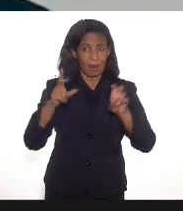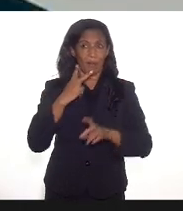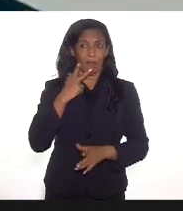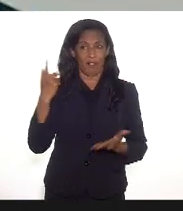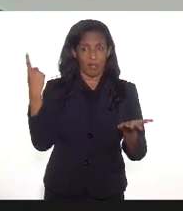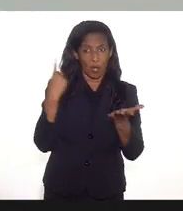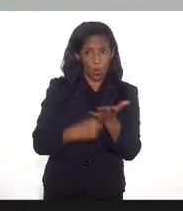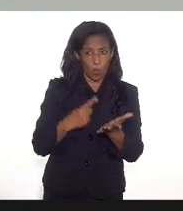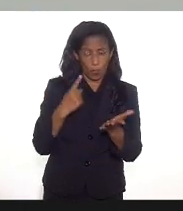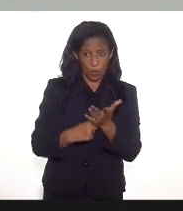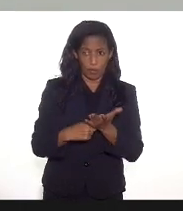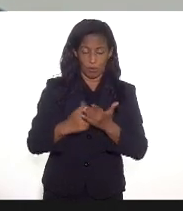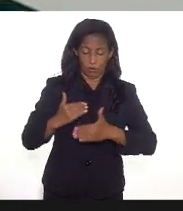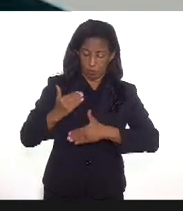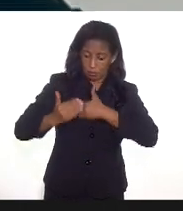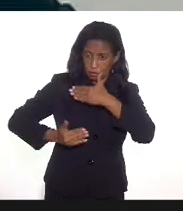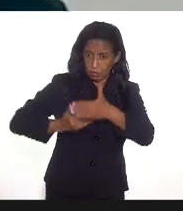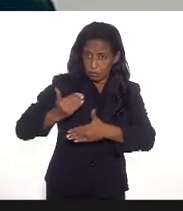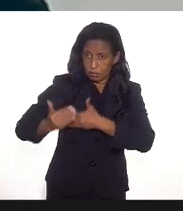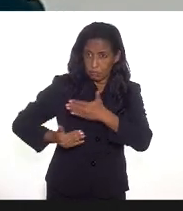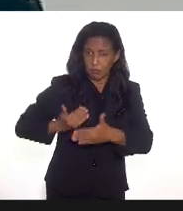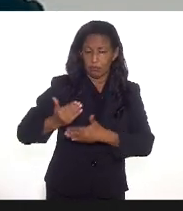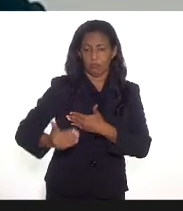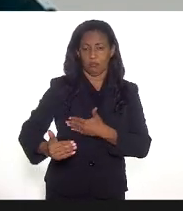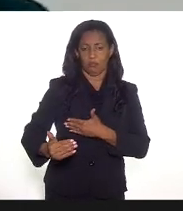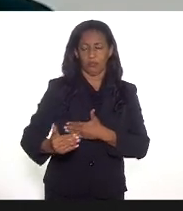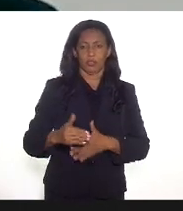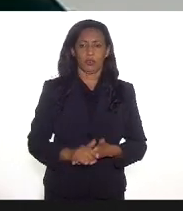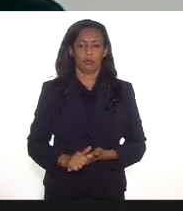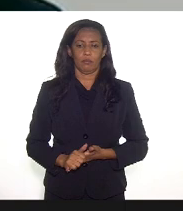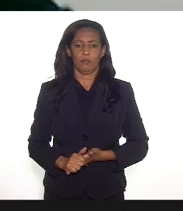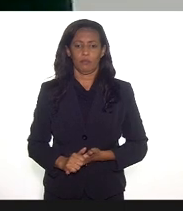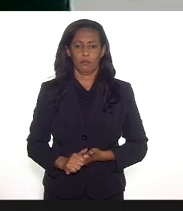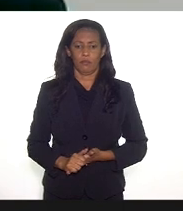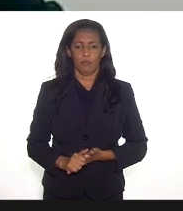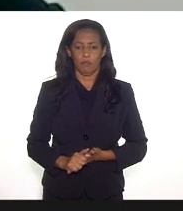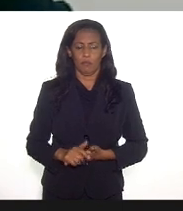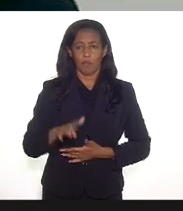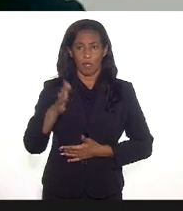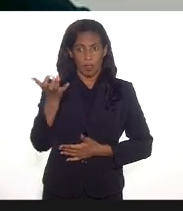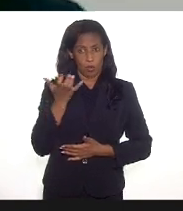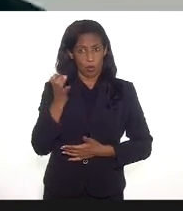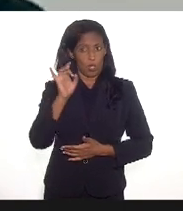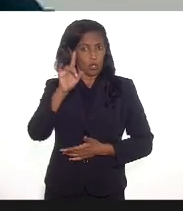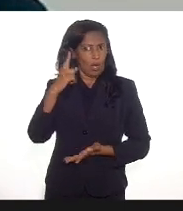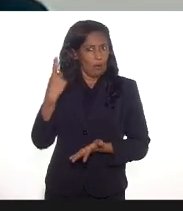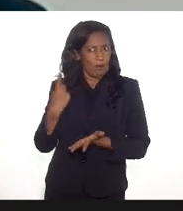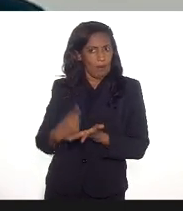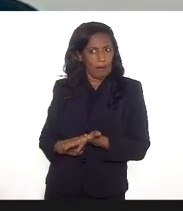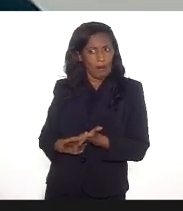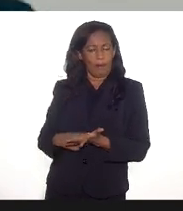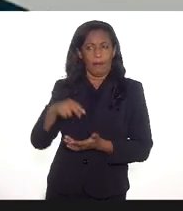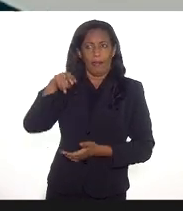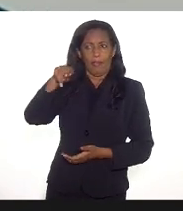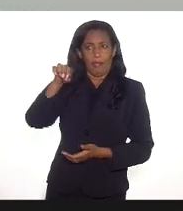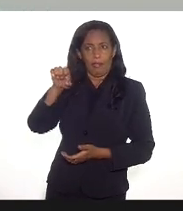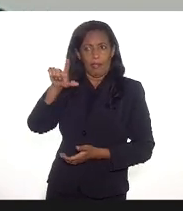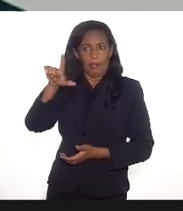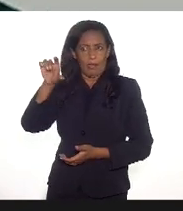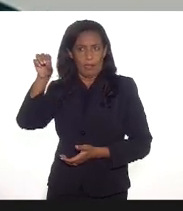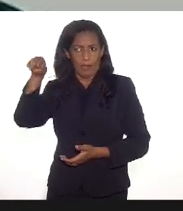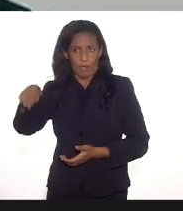do governo de avançar. Eu apontaria apenas no debate, vou salientar aqui a questão do Nelson, a questão da